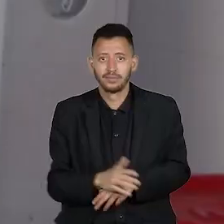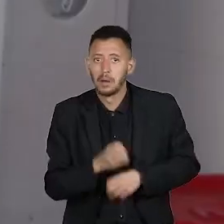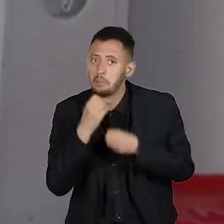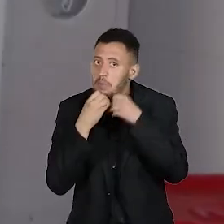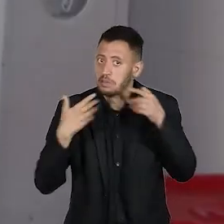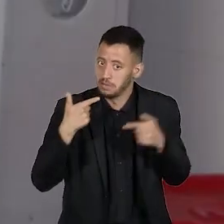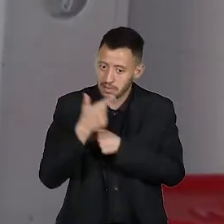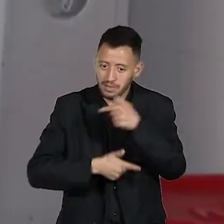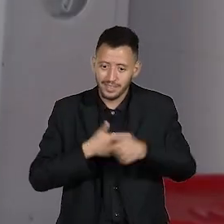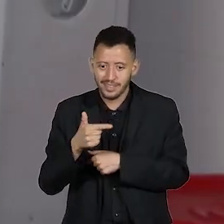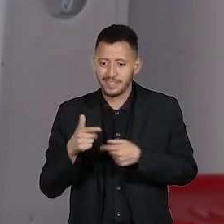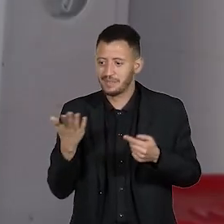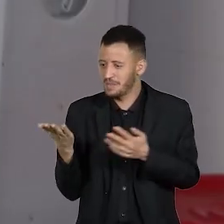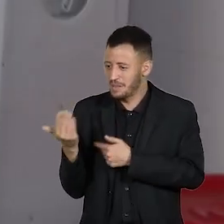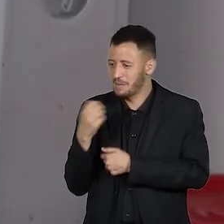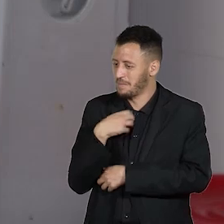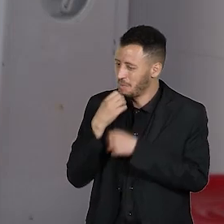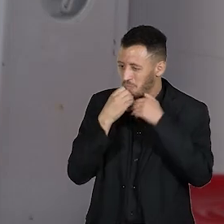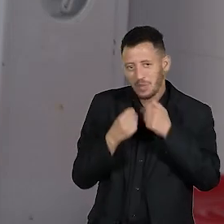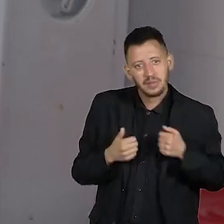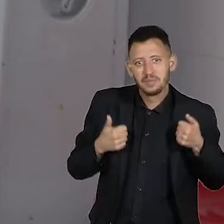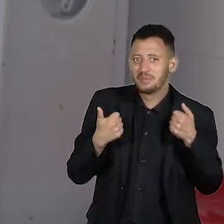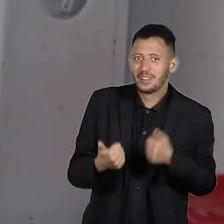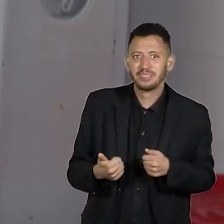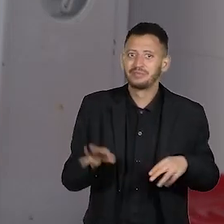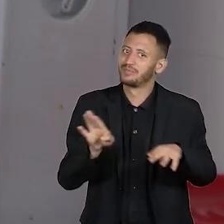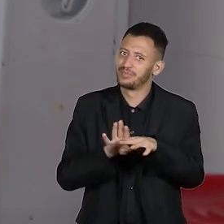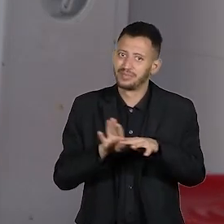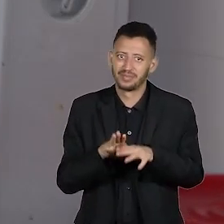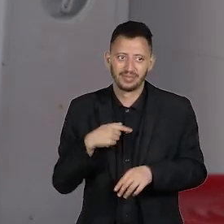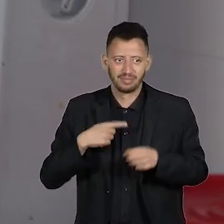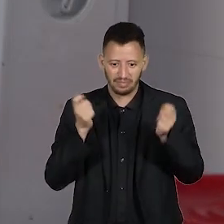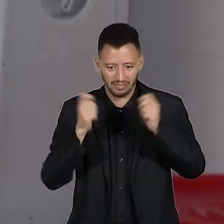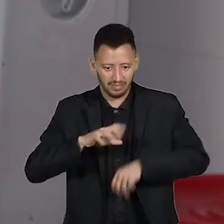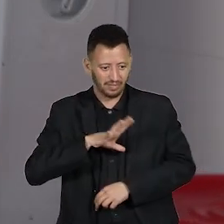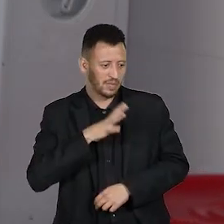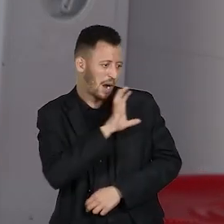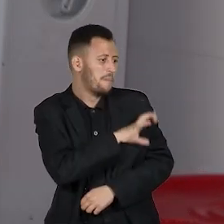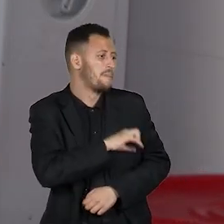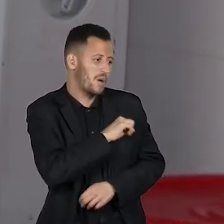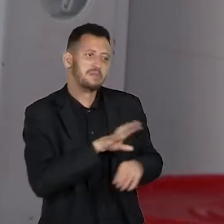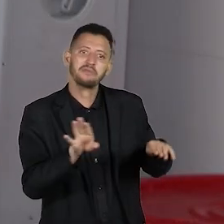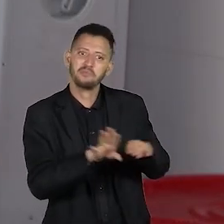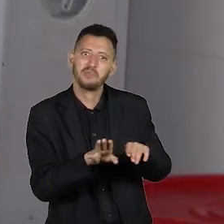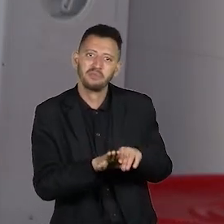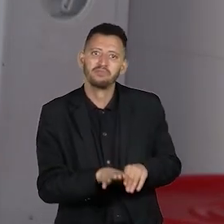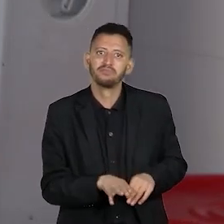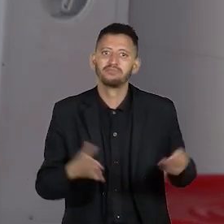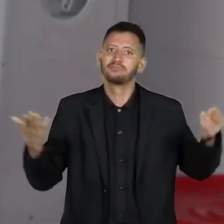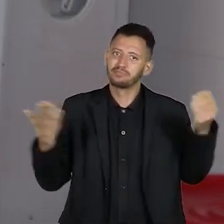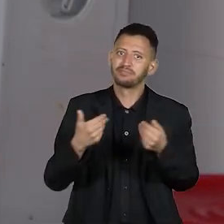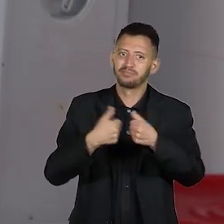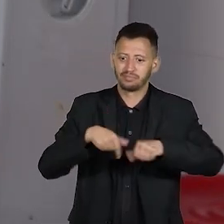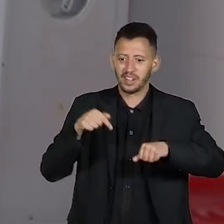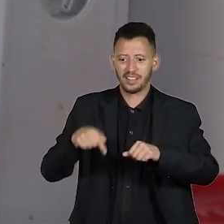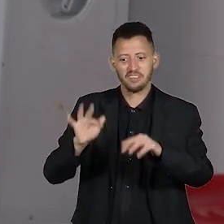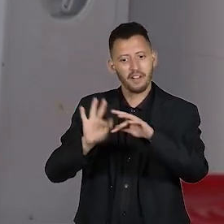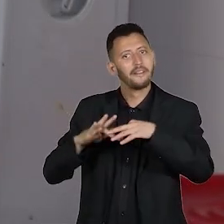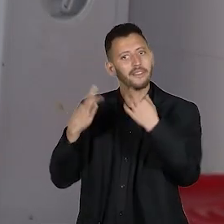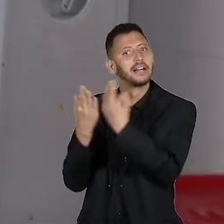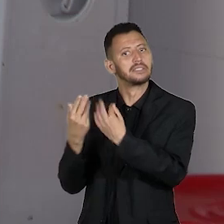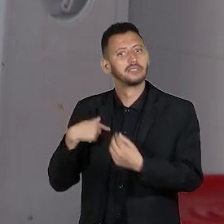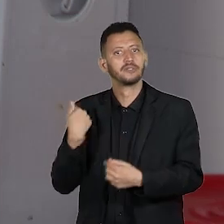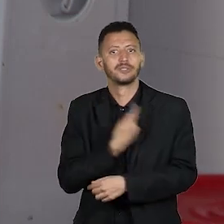diferente. Oxe, trabalho igual as novinhas, muito bem. Trabalho com preciso e com amor também. Que aqui é